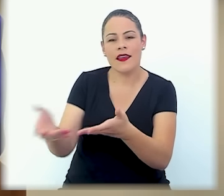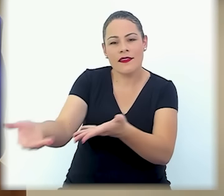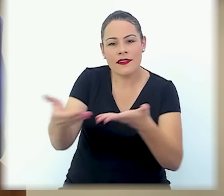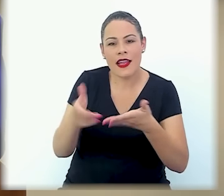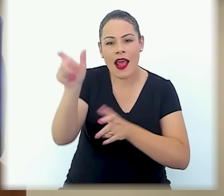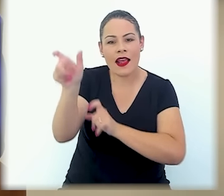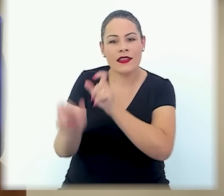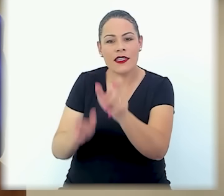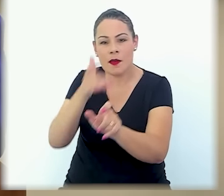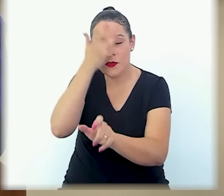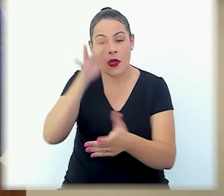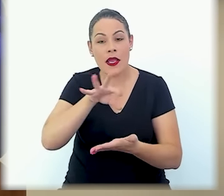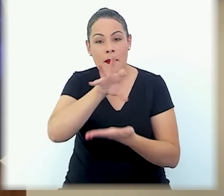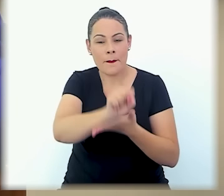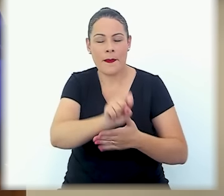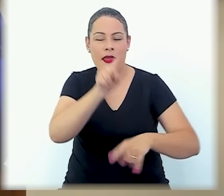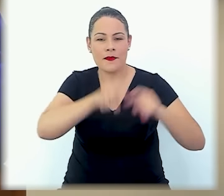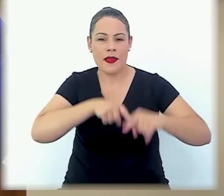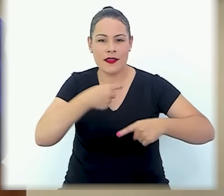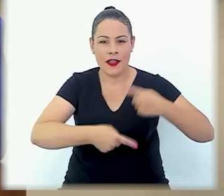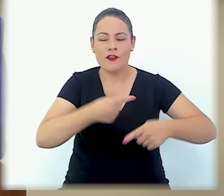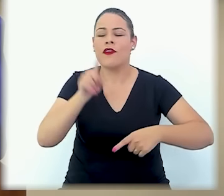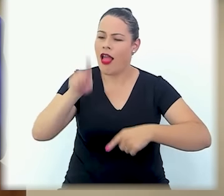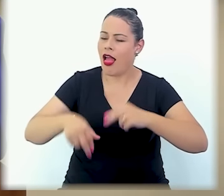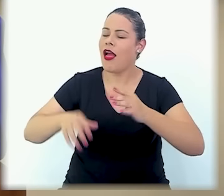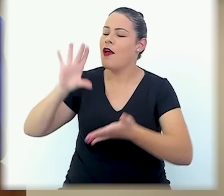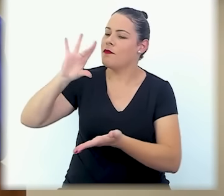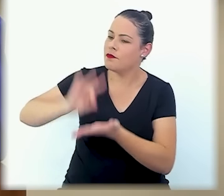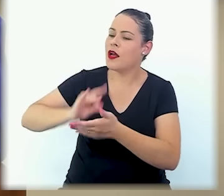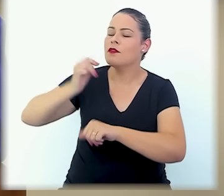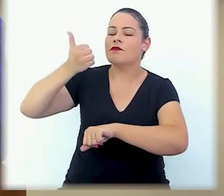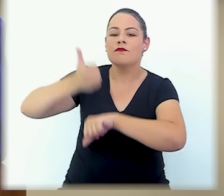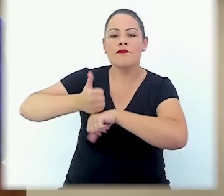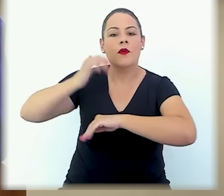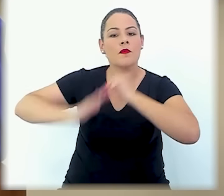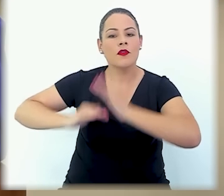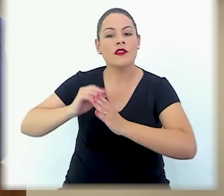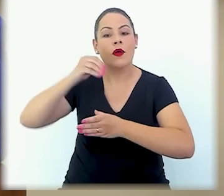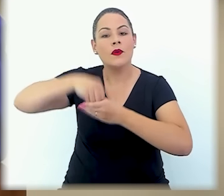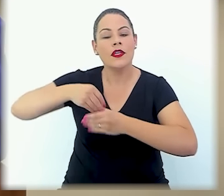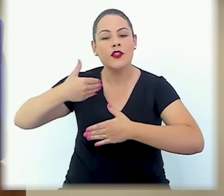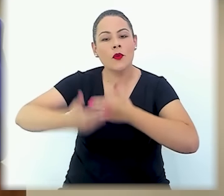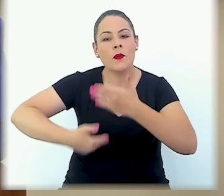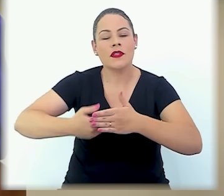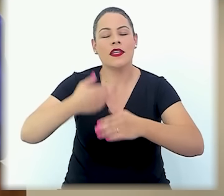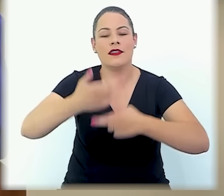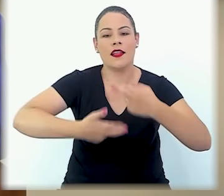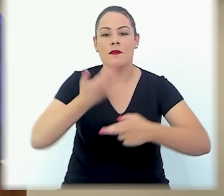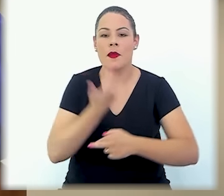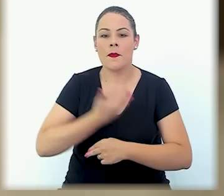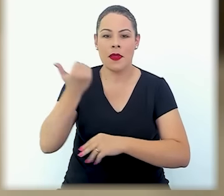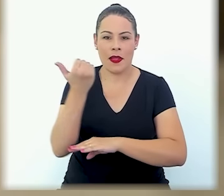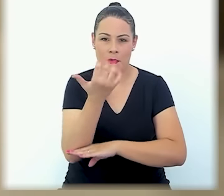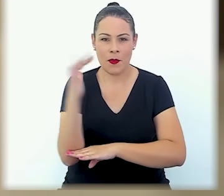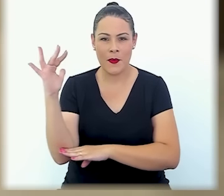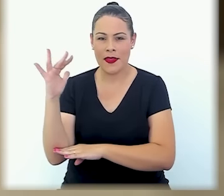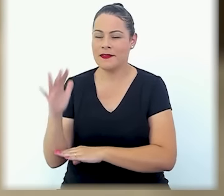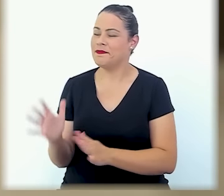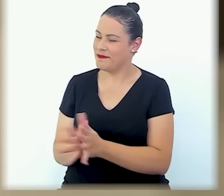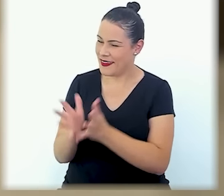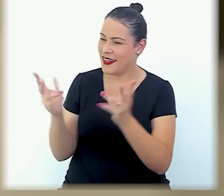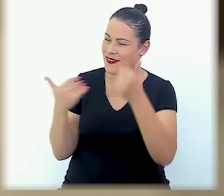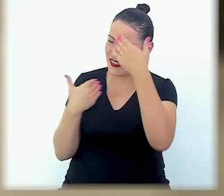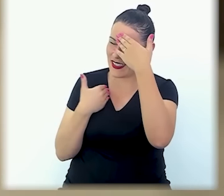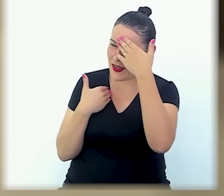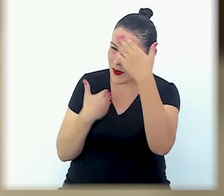catadores como profissionais de fato, né, todo esse processo da reciclagem para a melhoria do meio ambiente. Maravilha.